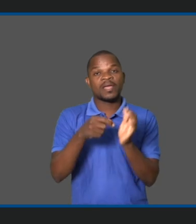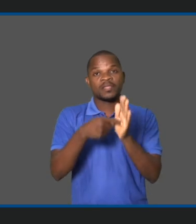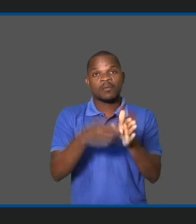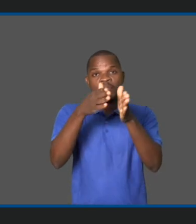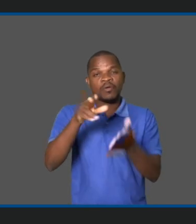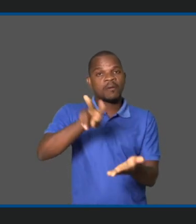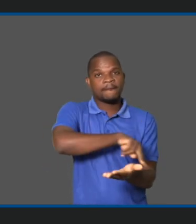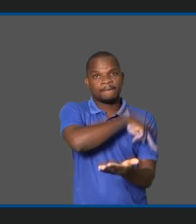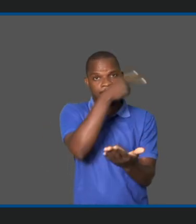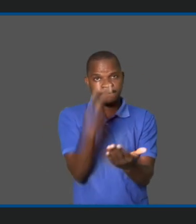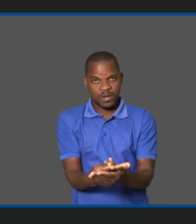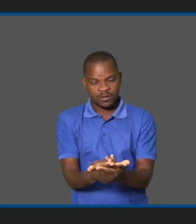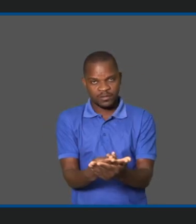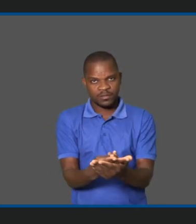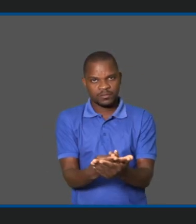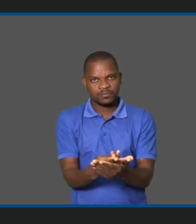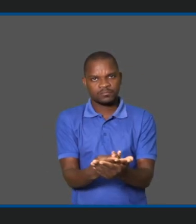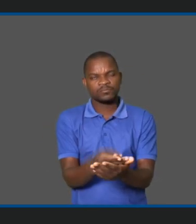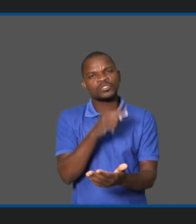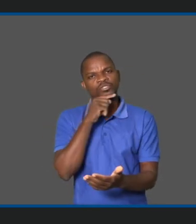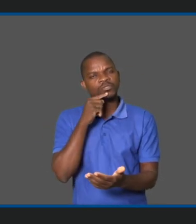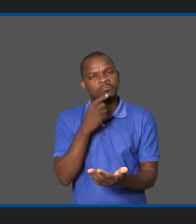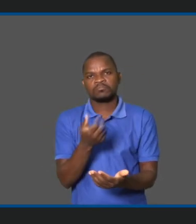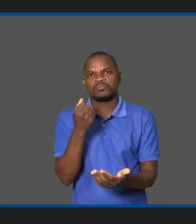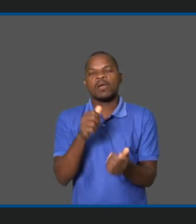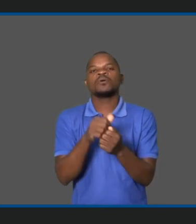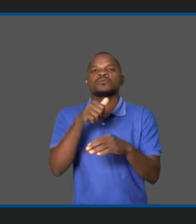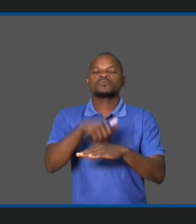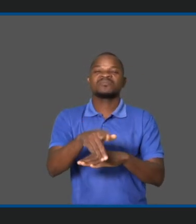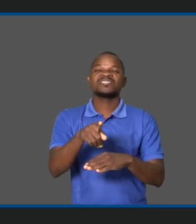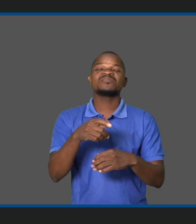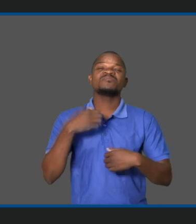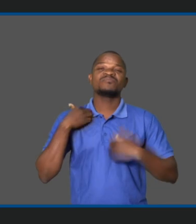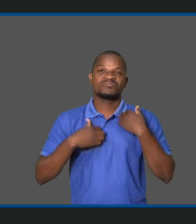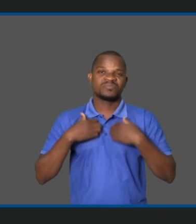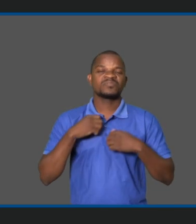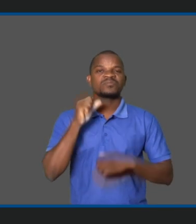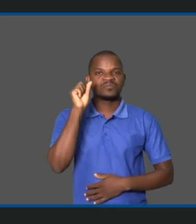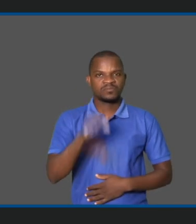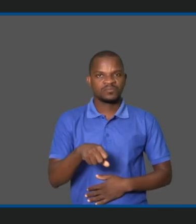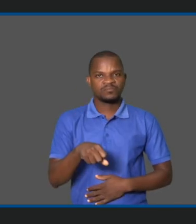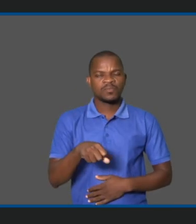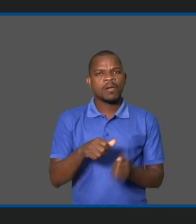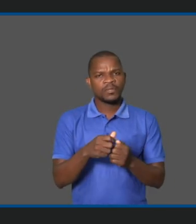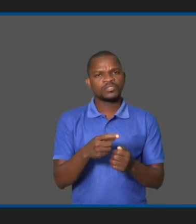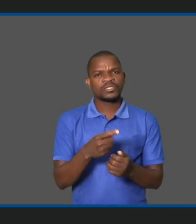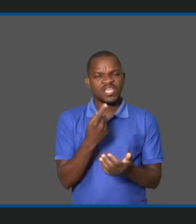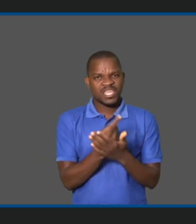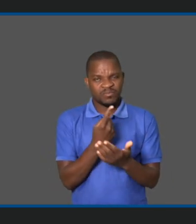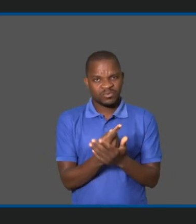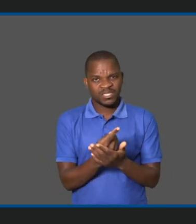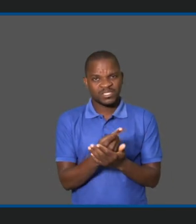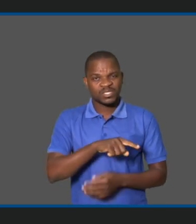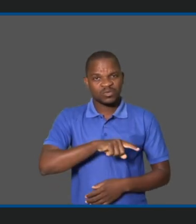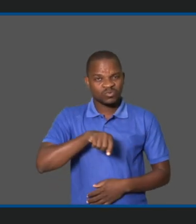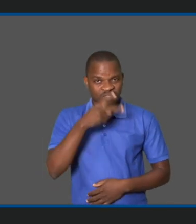preocupante. Daqui, podemos sacar algumas responsabilidades. Primeiro, a responsabilidade